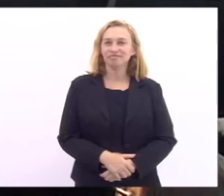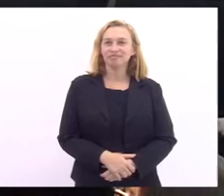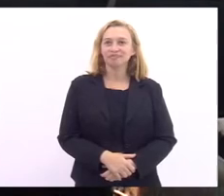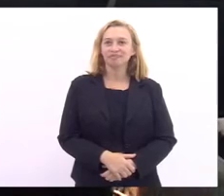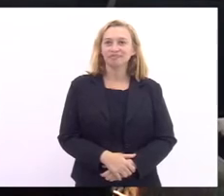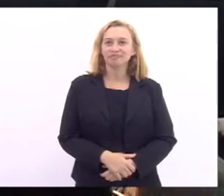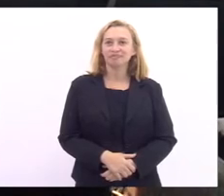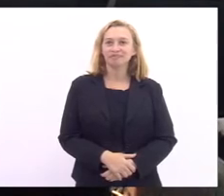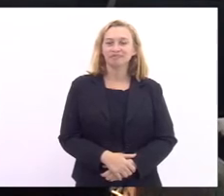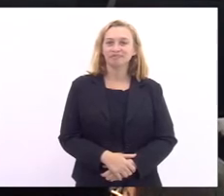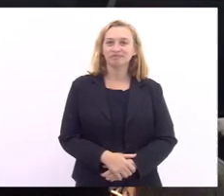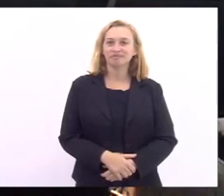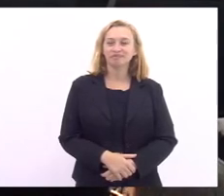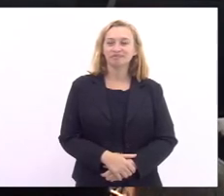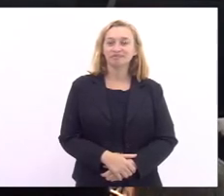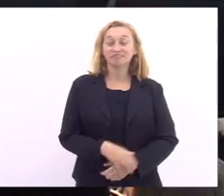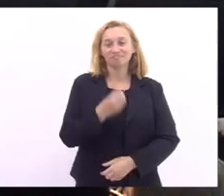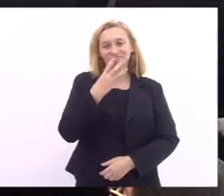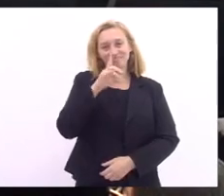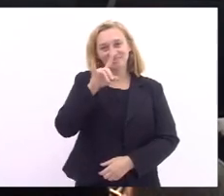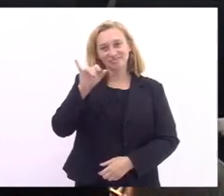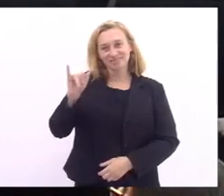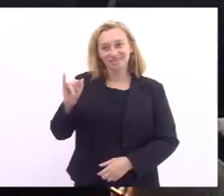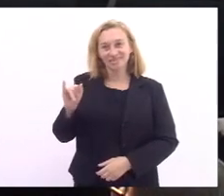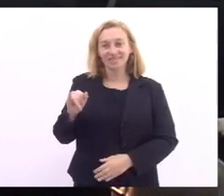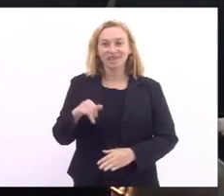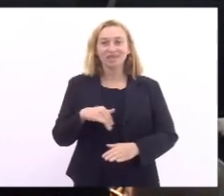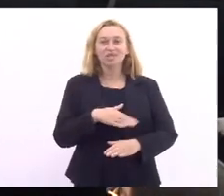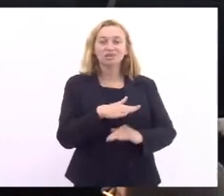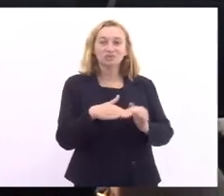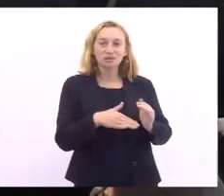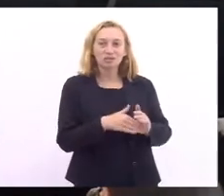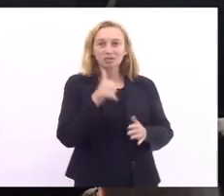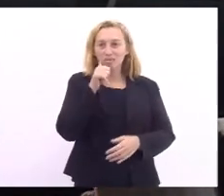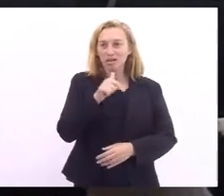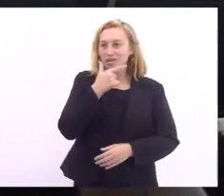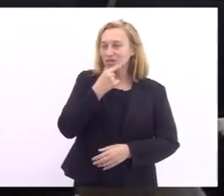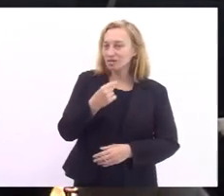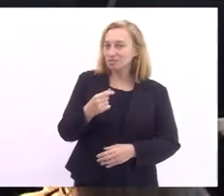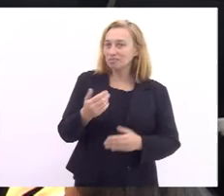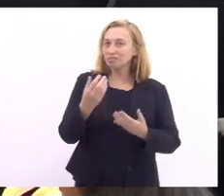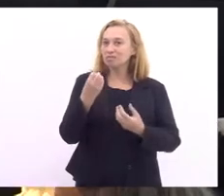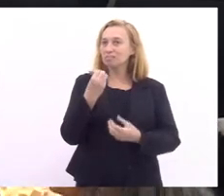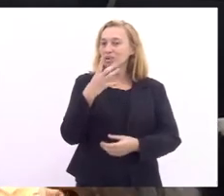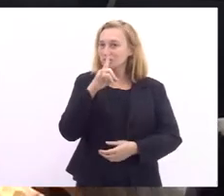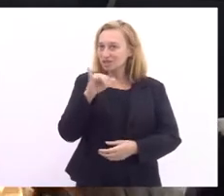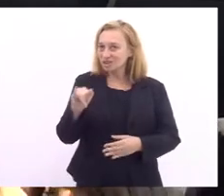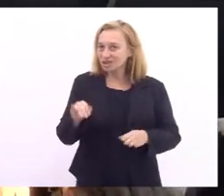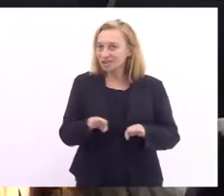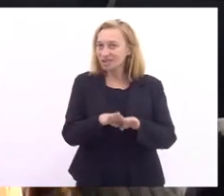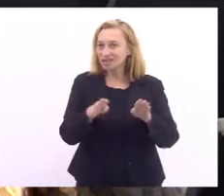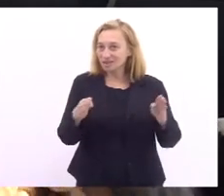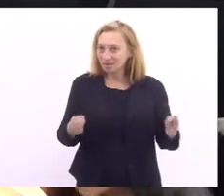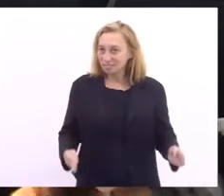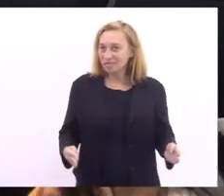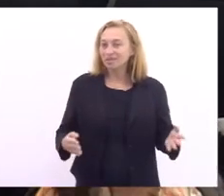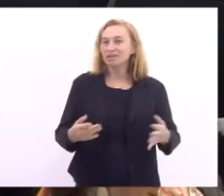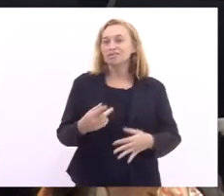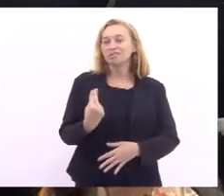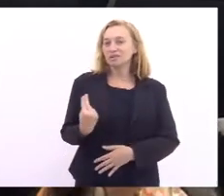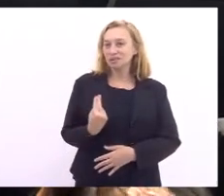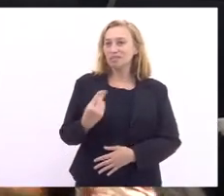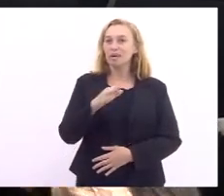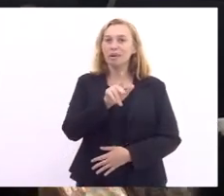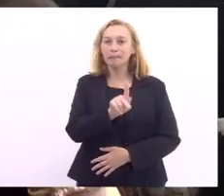Oi bom dia a todos Bom dia mesa é Parabéns casa Fluminense Desde já meu nome é